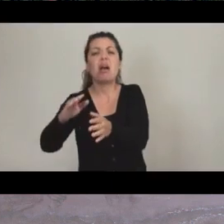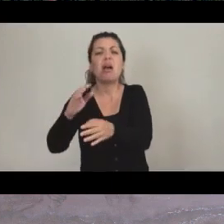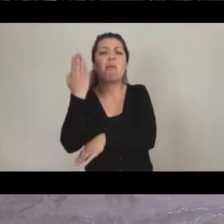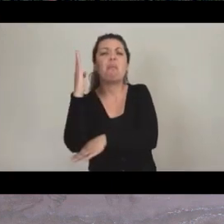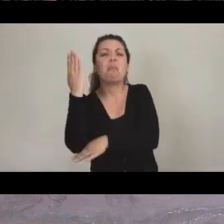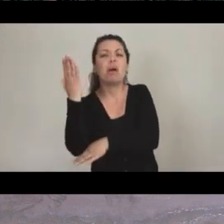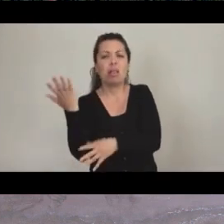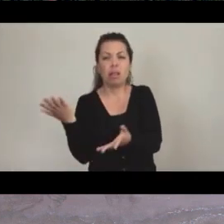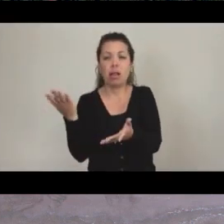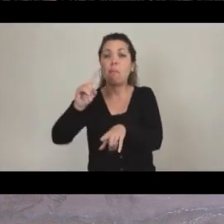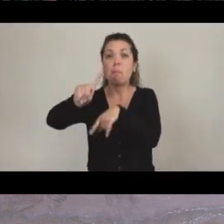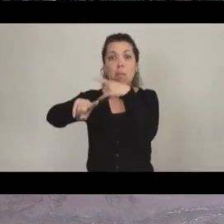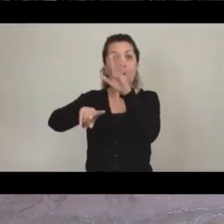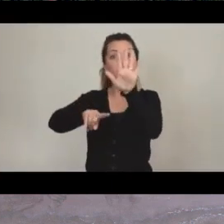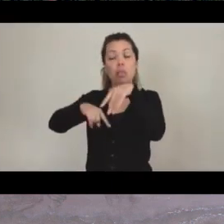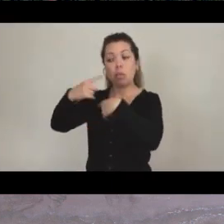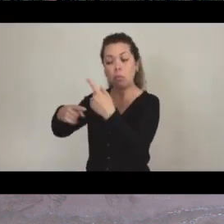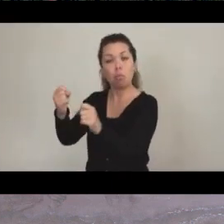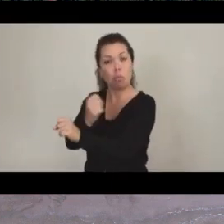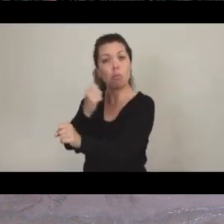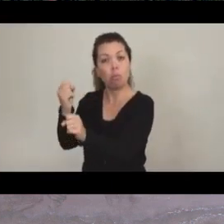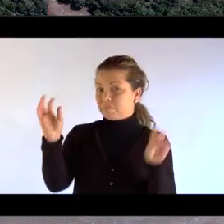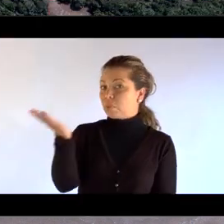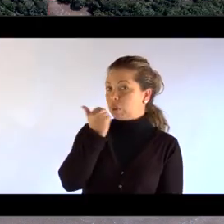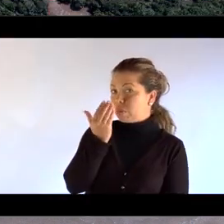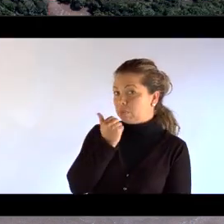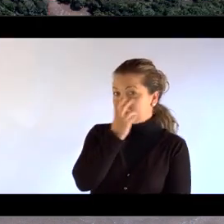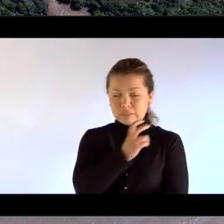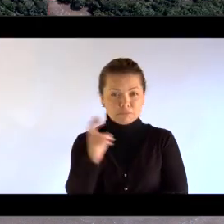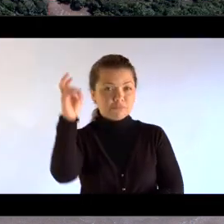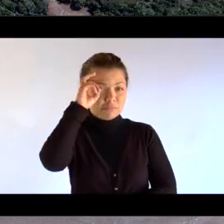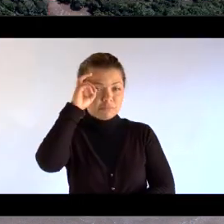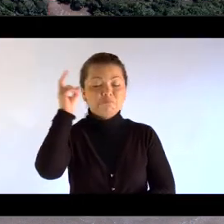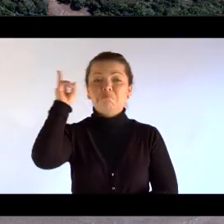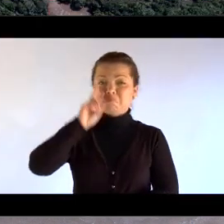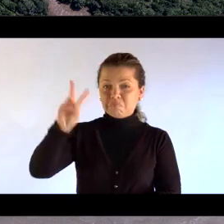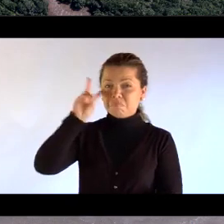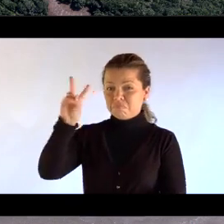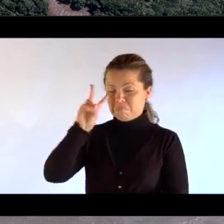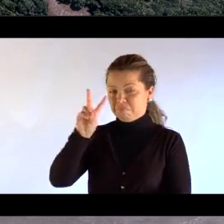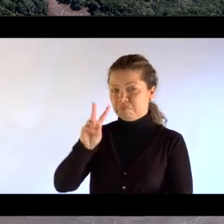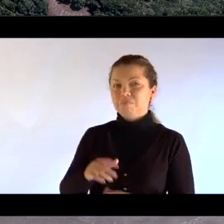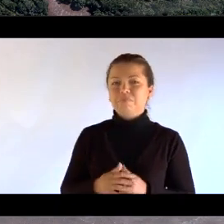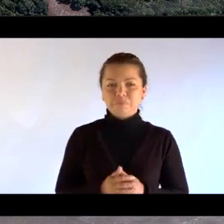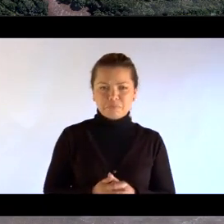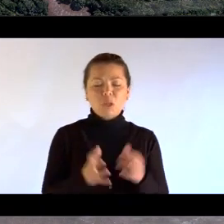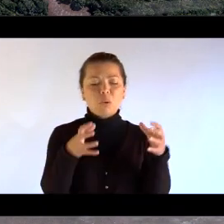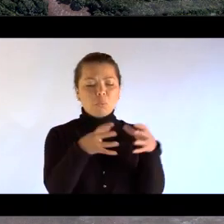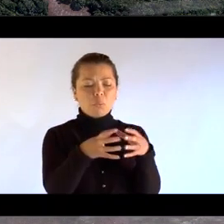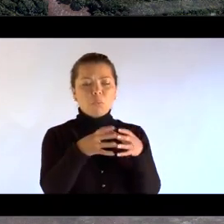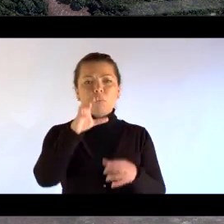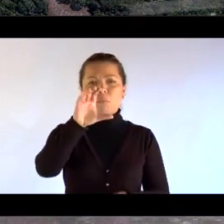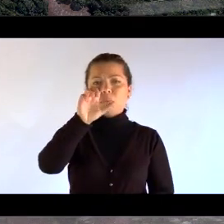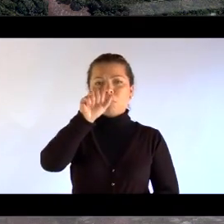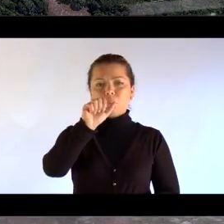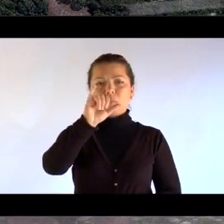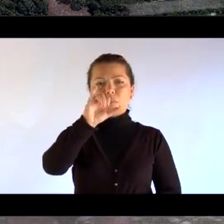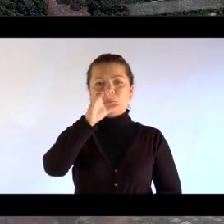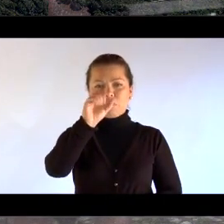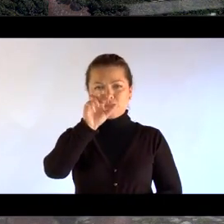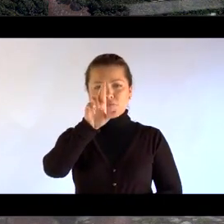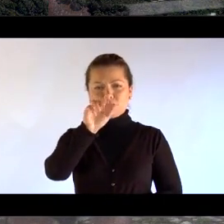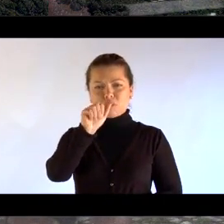anos, de 28 de julho a 6 de agosto. Ainda que Nossa Senhora das Neves seja a padroeira de Iguape desde